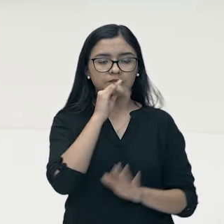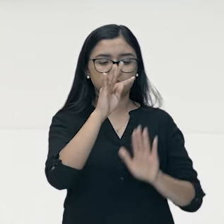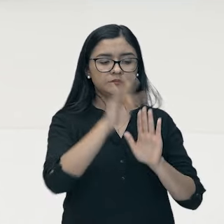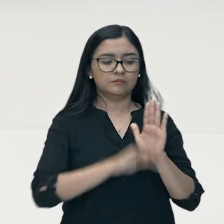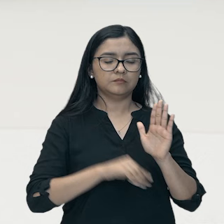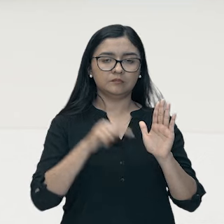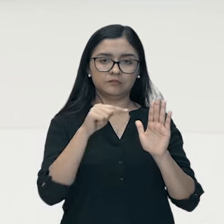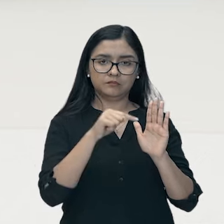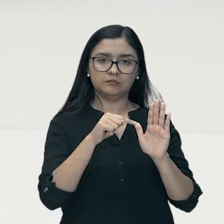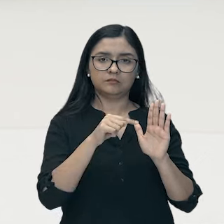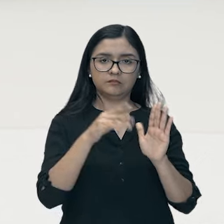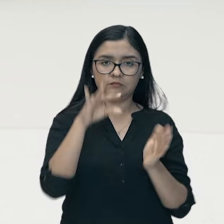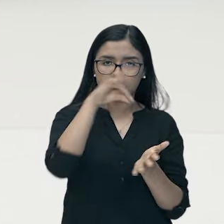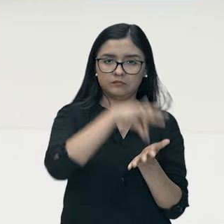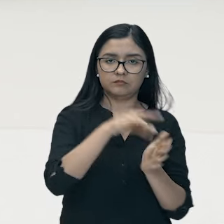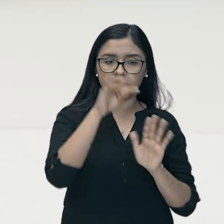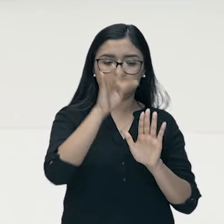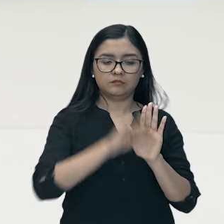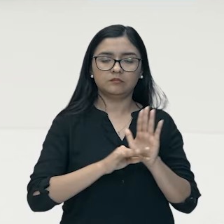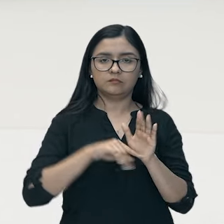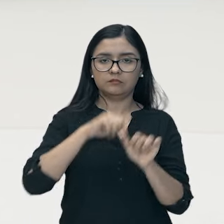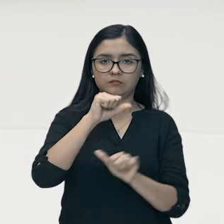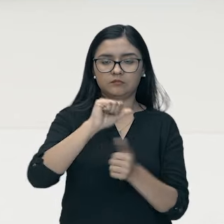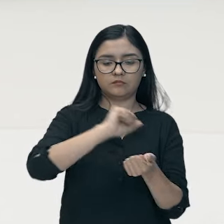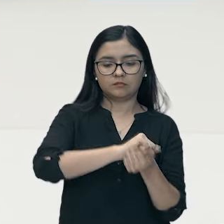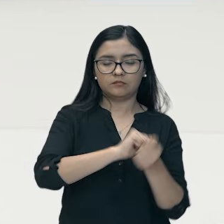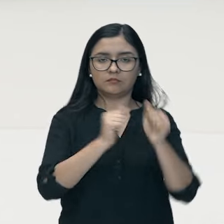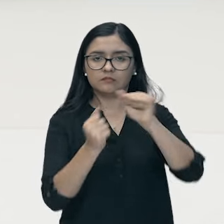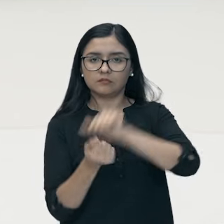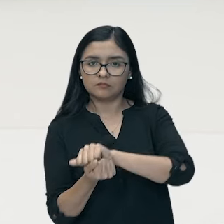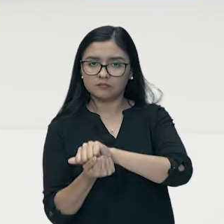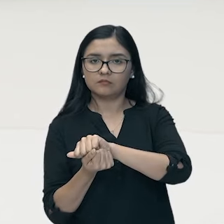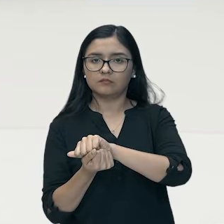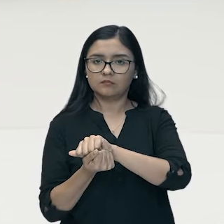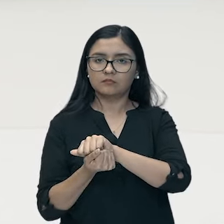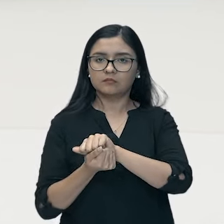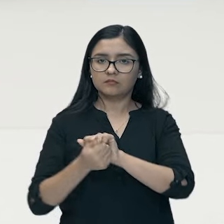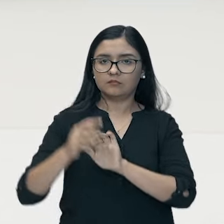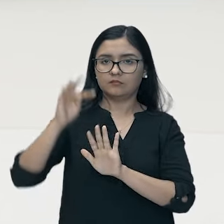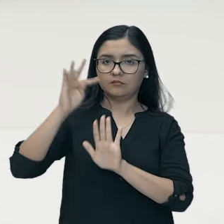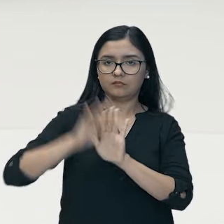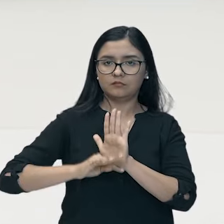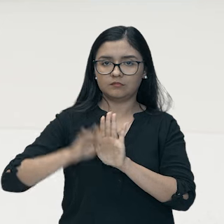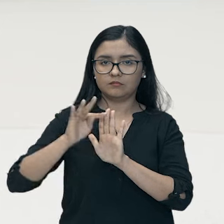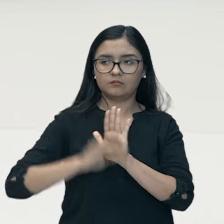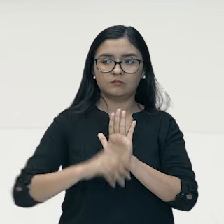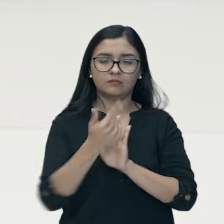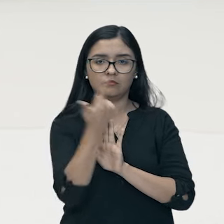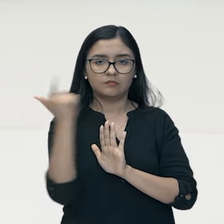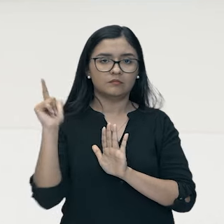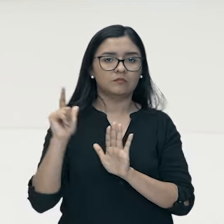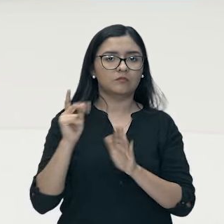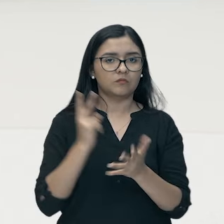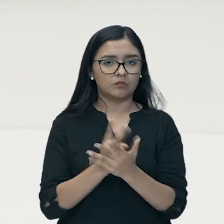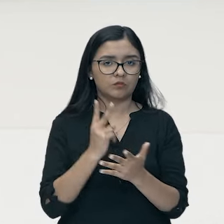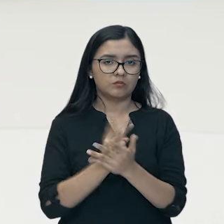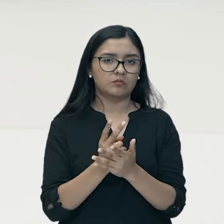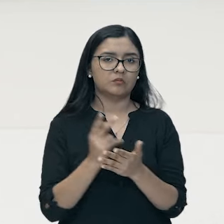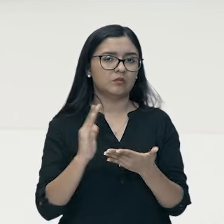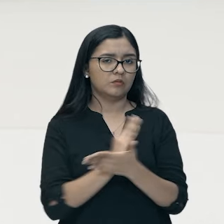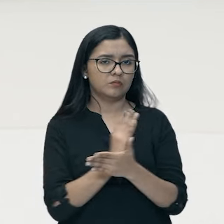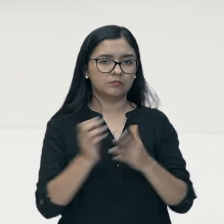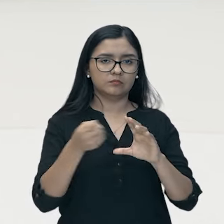transforma o texto de uma maneira que o sentido original não existe mais você continua mantendo algumas